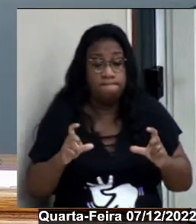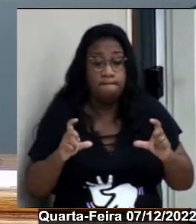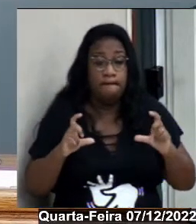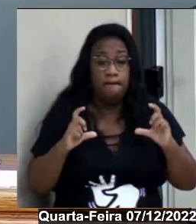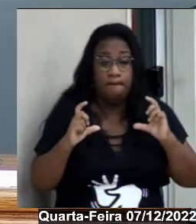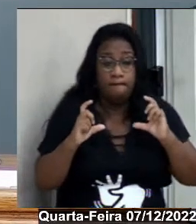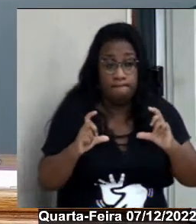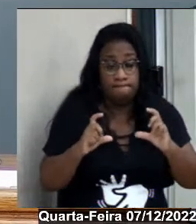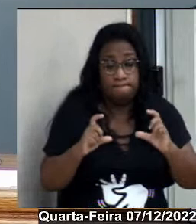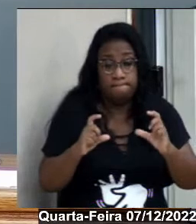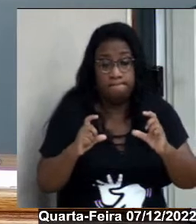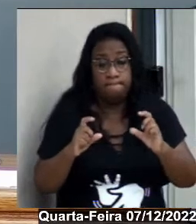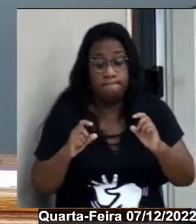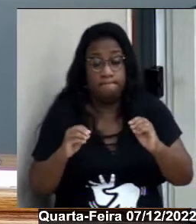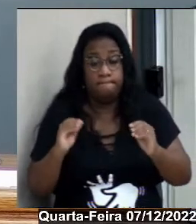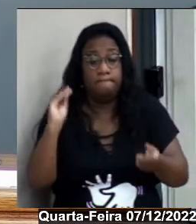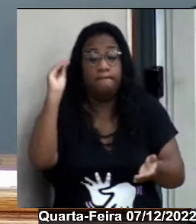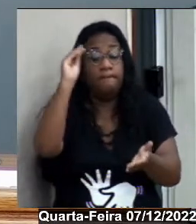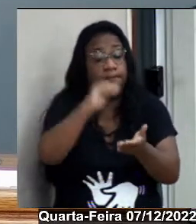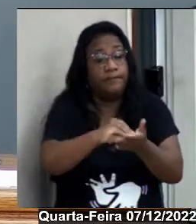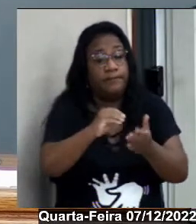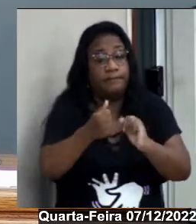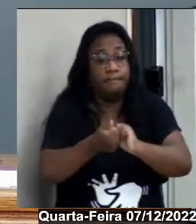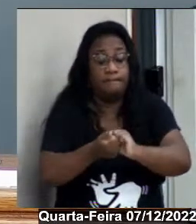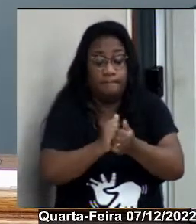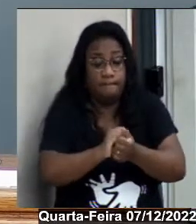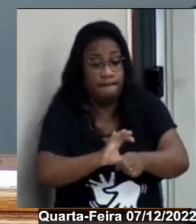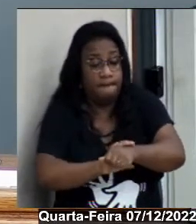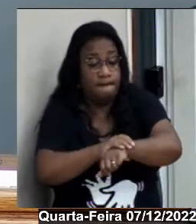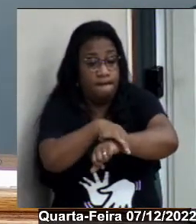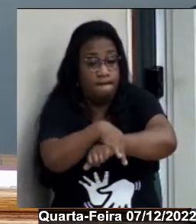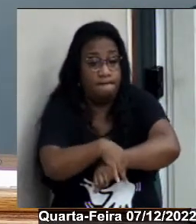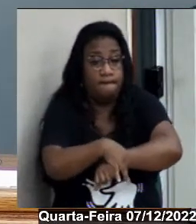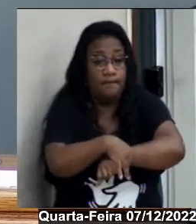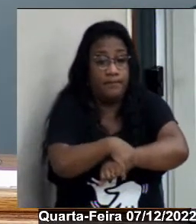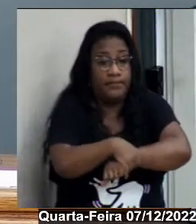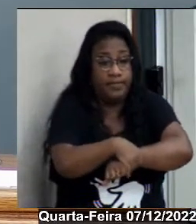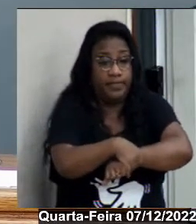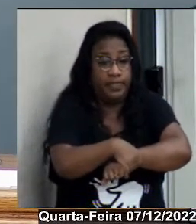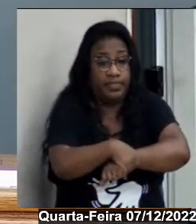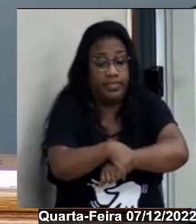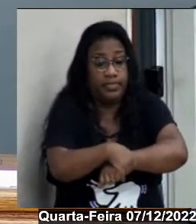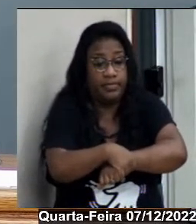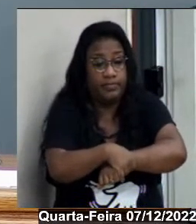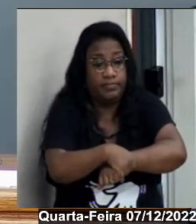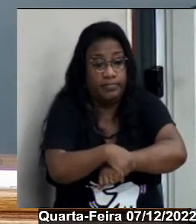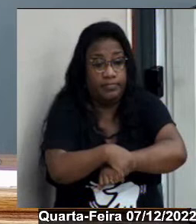civis municipais que compõem o grupo de escolta e proteção de autoridades e